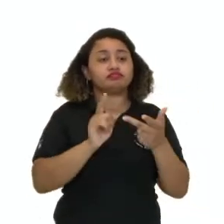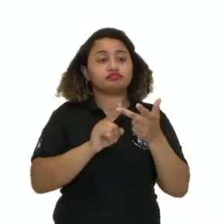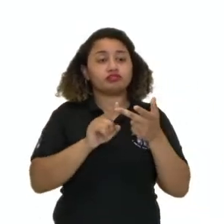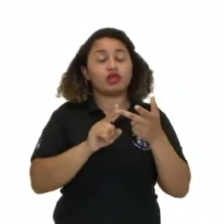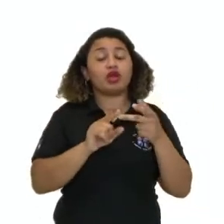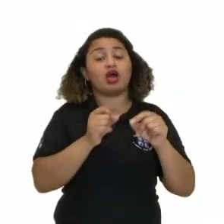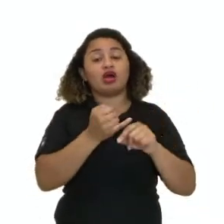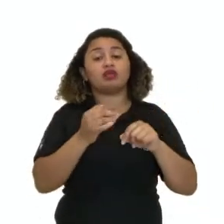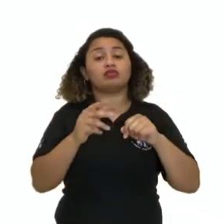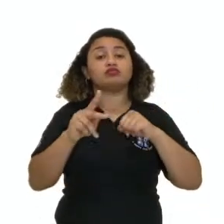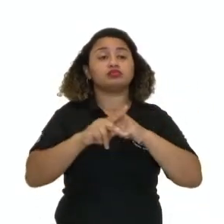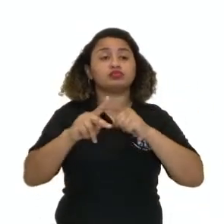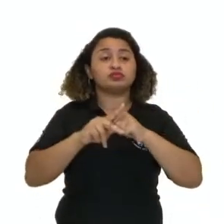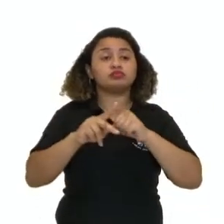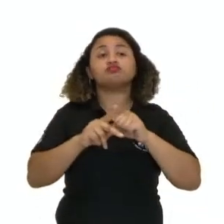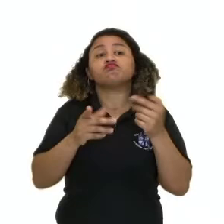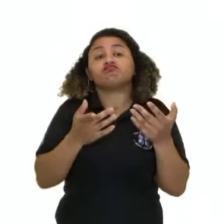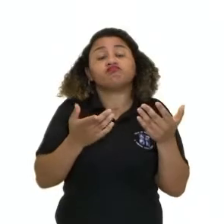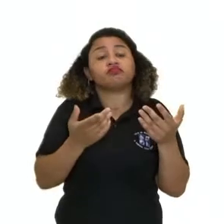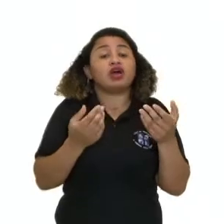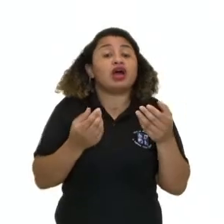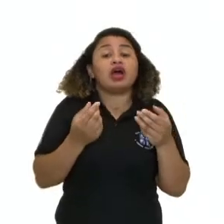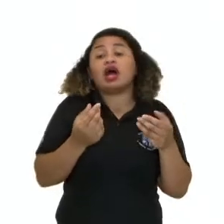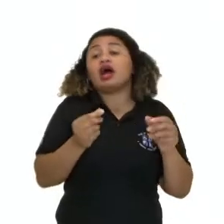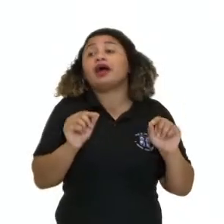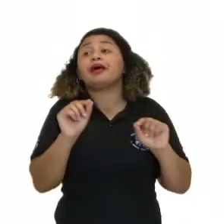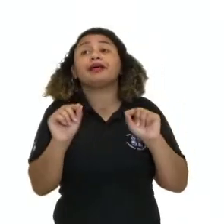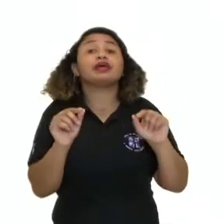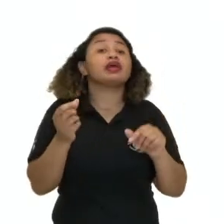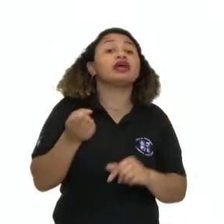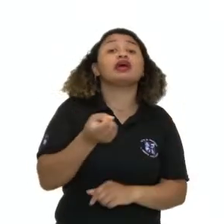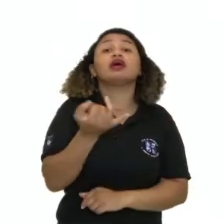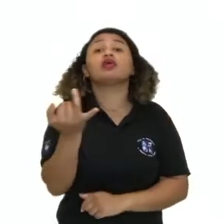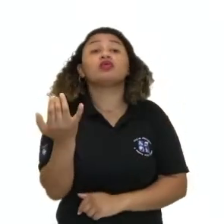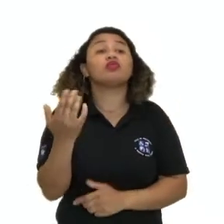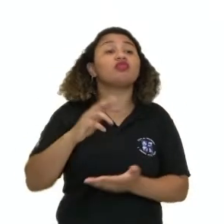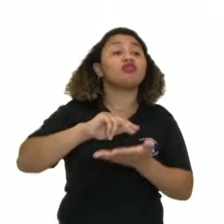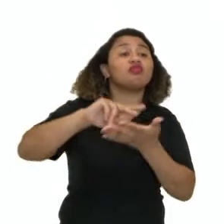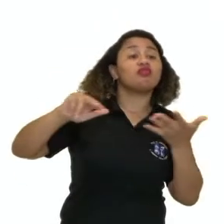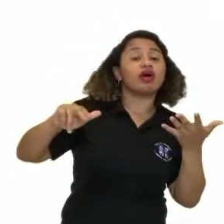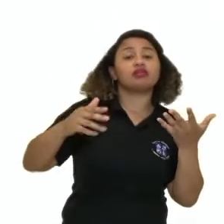indefinidos, alguém, algum, vários, muitos. Alguém me disse.